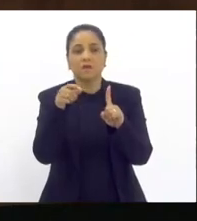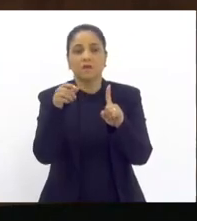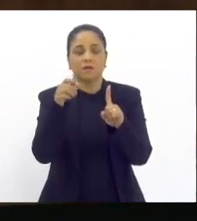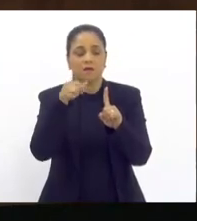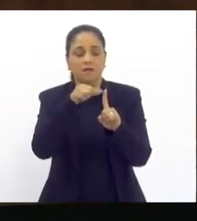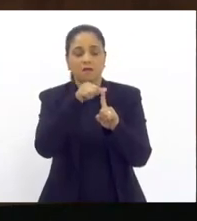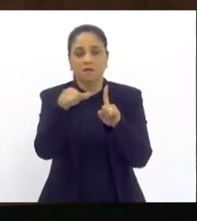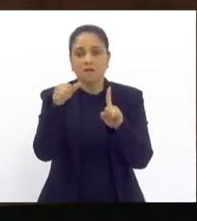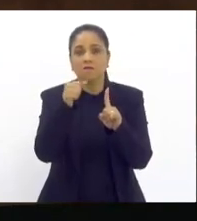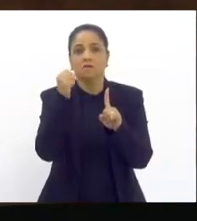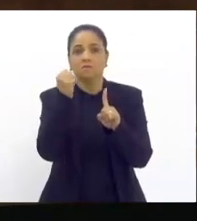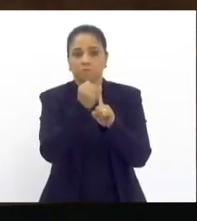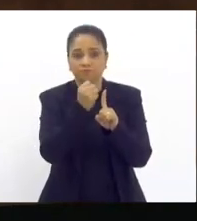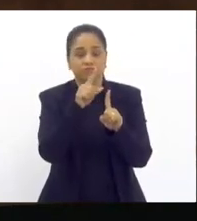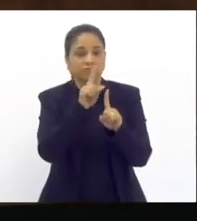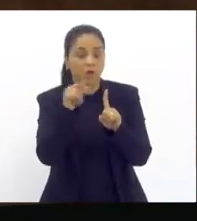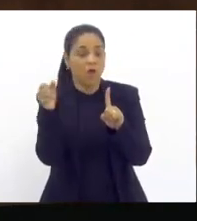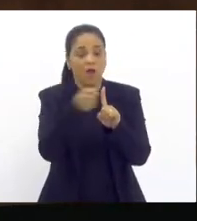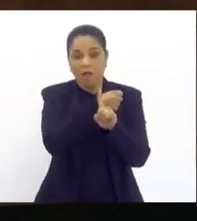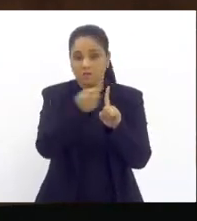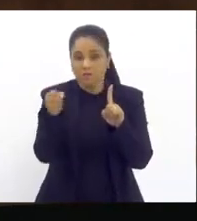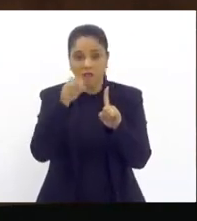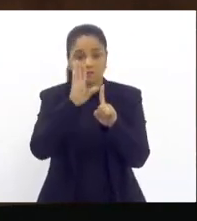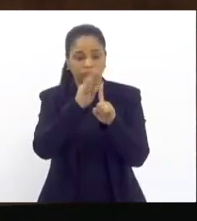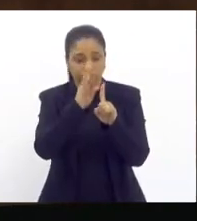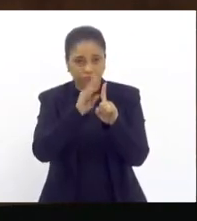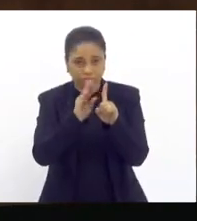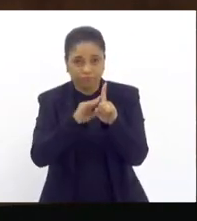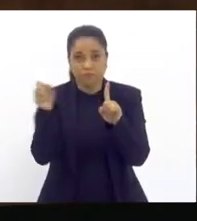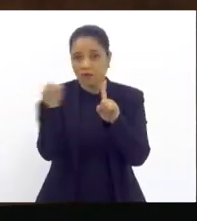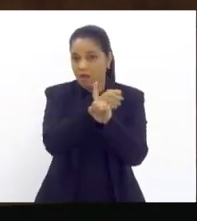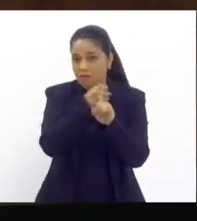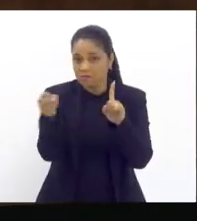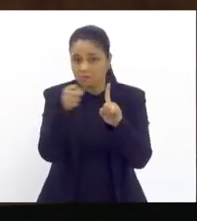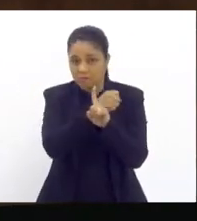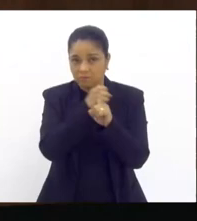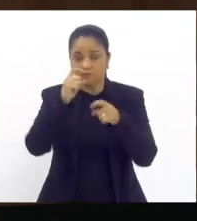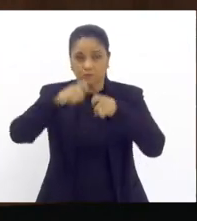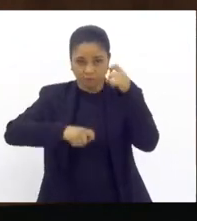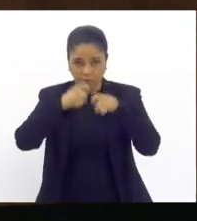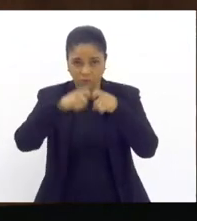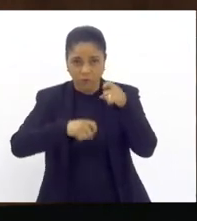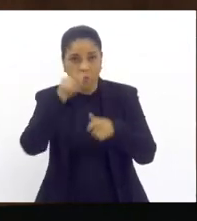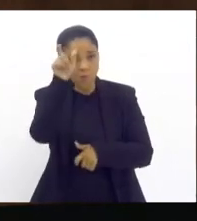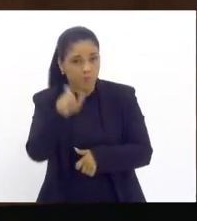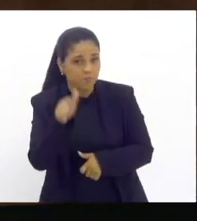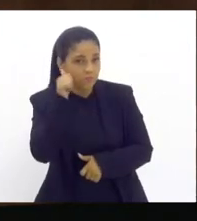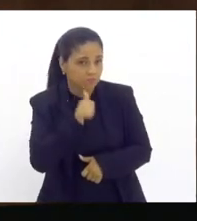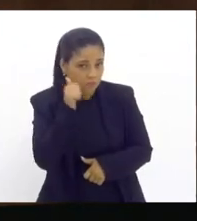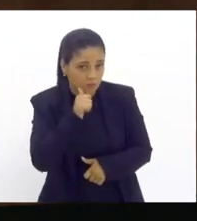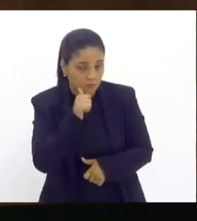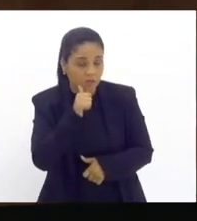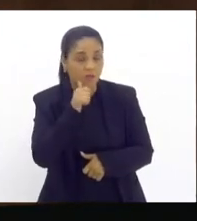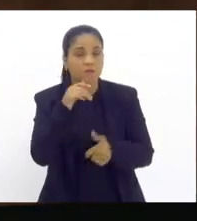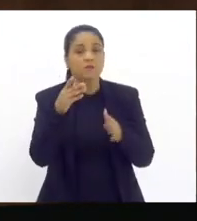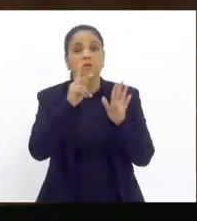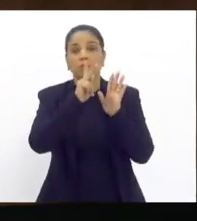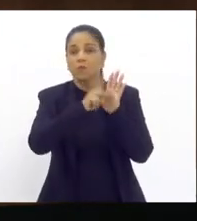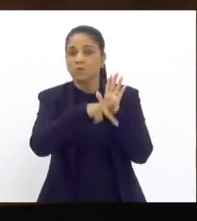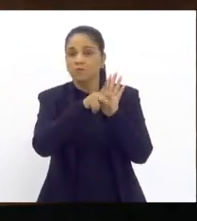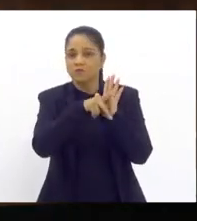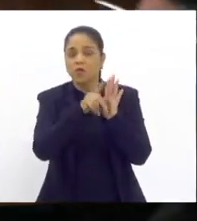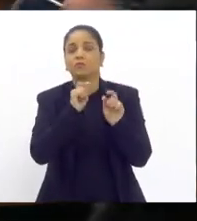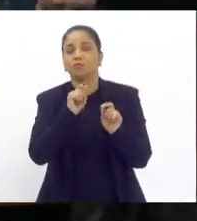mais comuns aqui, eu tinha dito quando discuti pelo primeiro momento esse projeto, são as